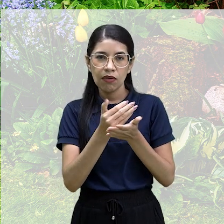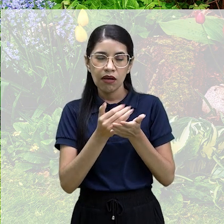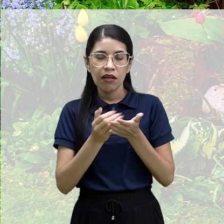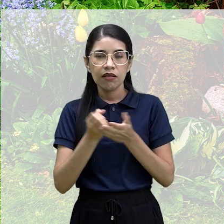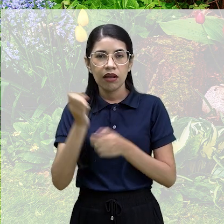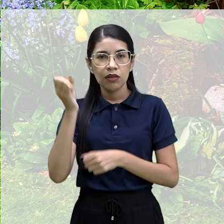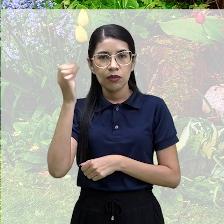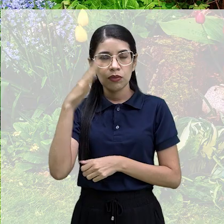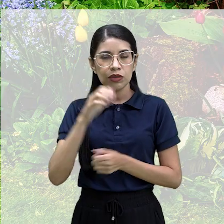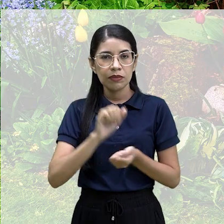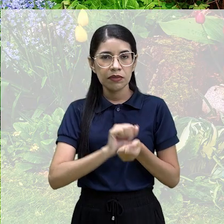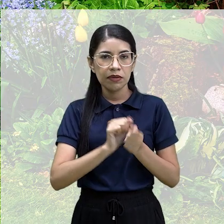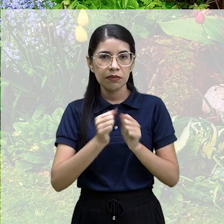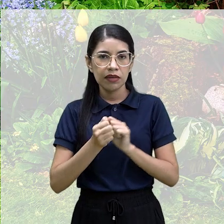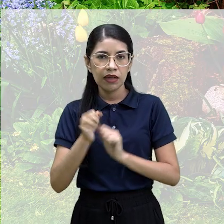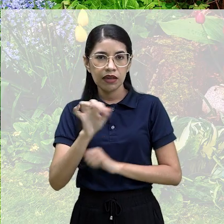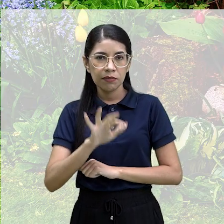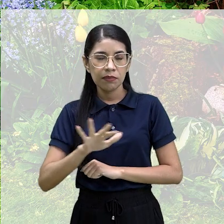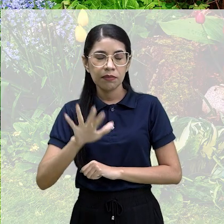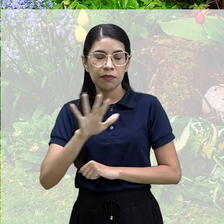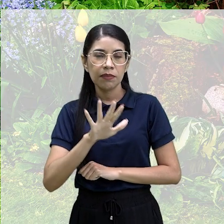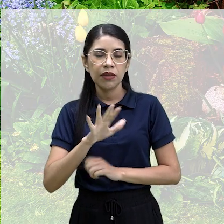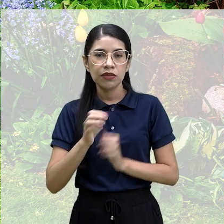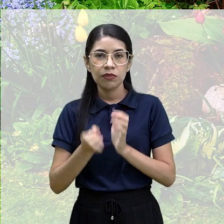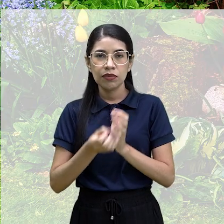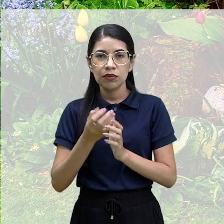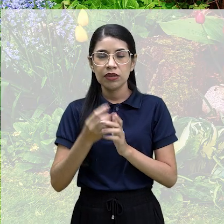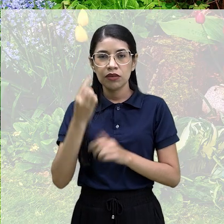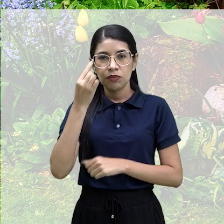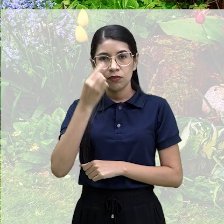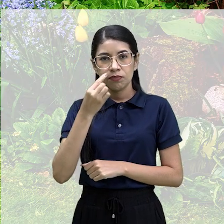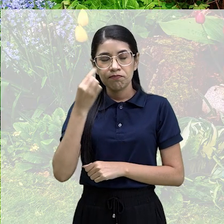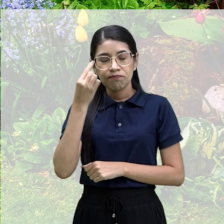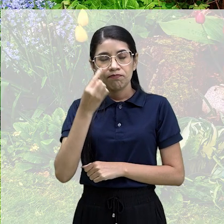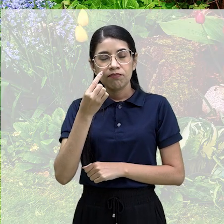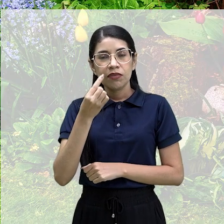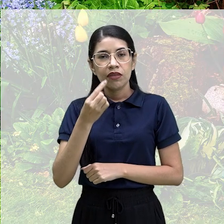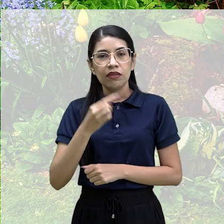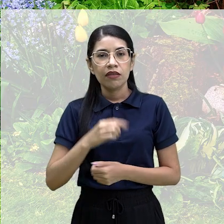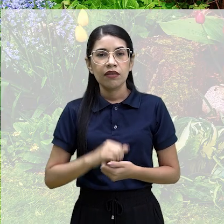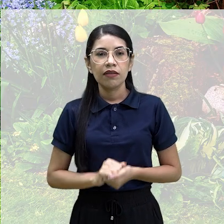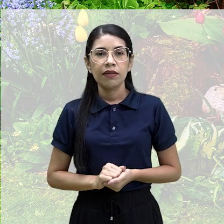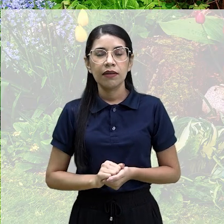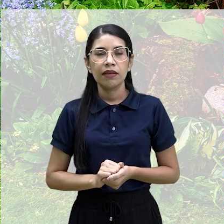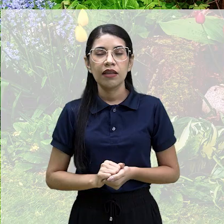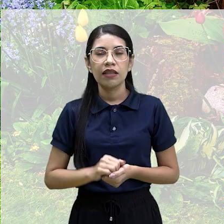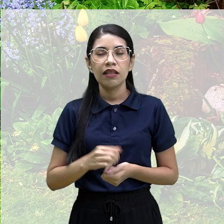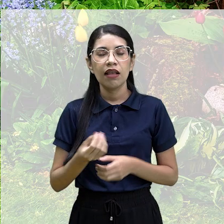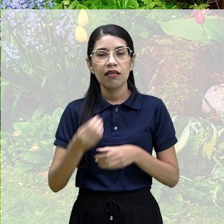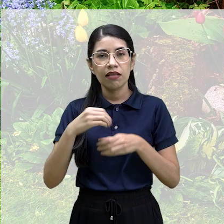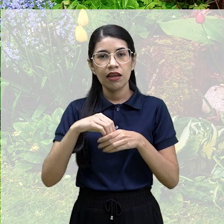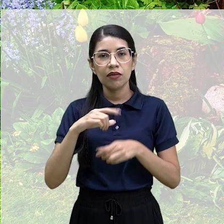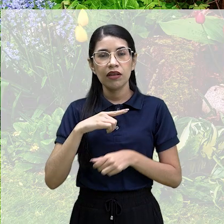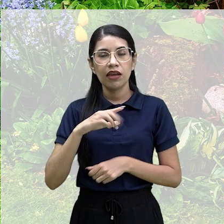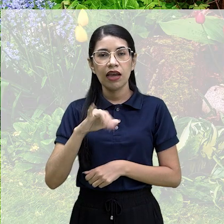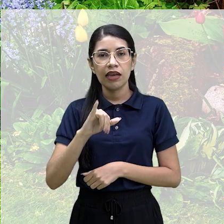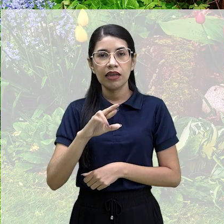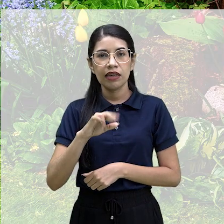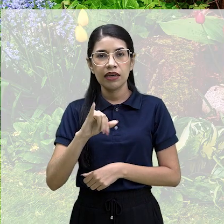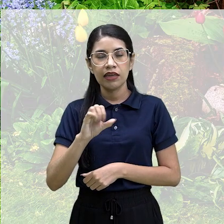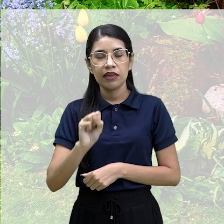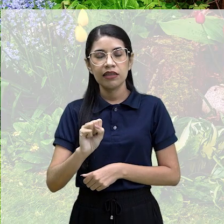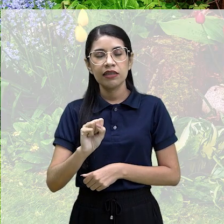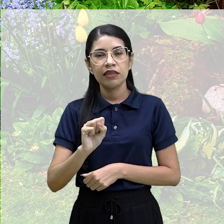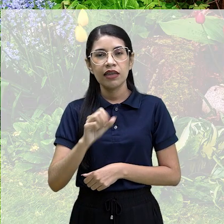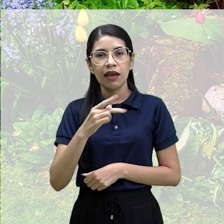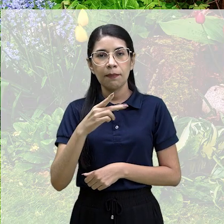formar imagens. No olho, nós temos aí, no olho temos a íris e a pupila, que